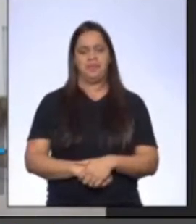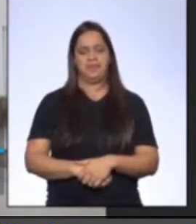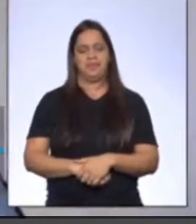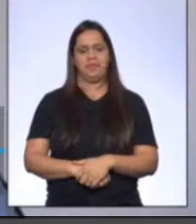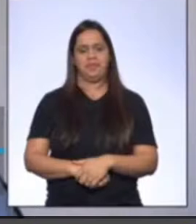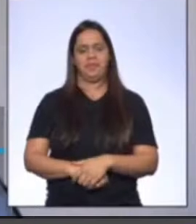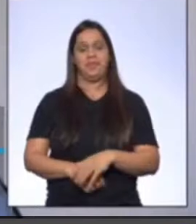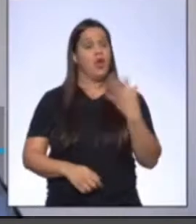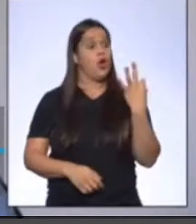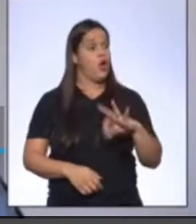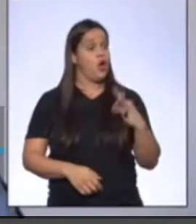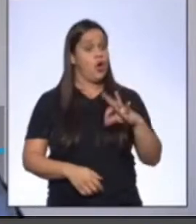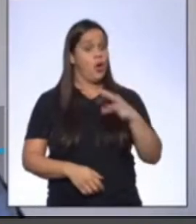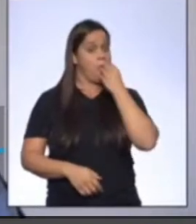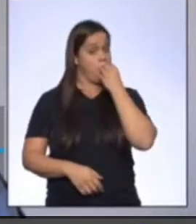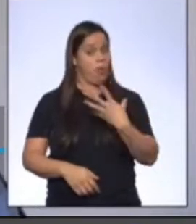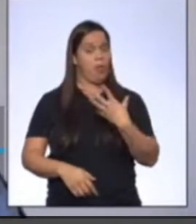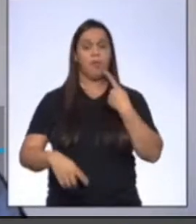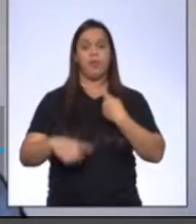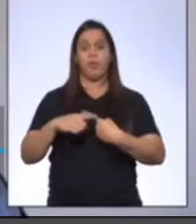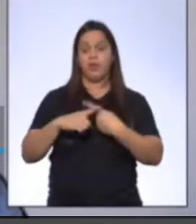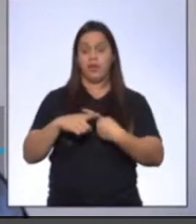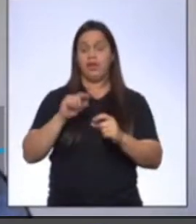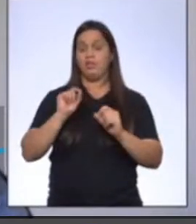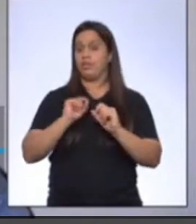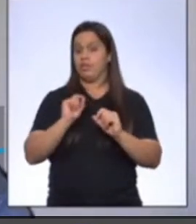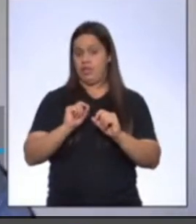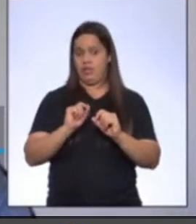Isso é ótimo, isso demonstra que essa habilidade